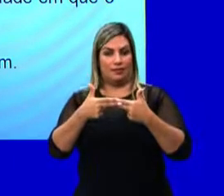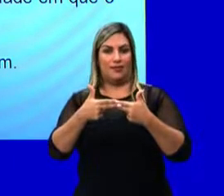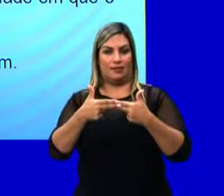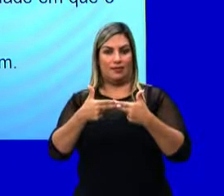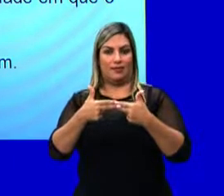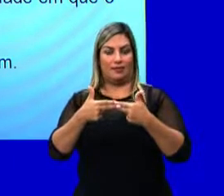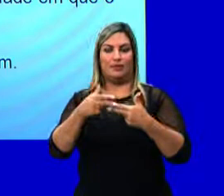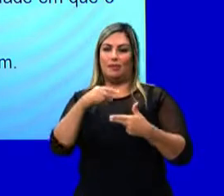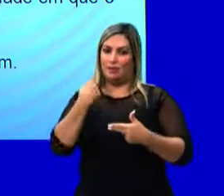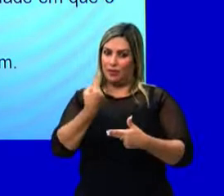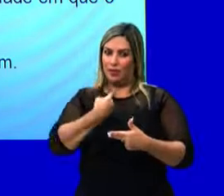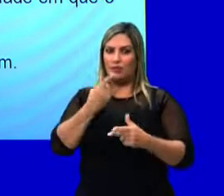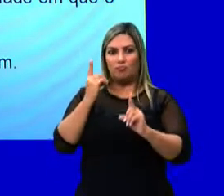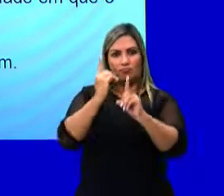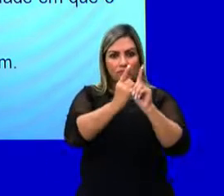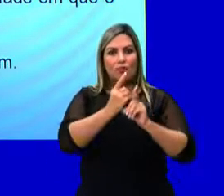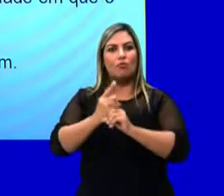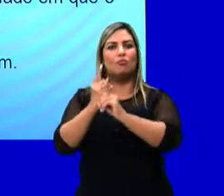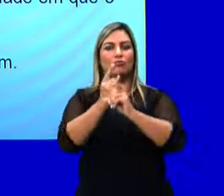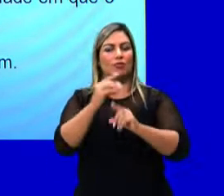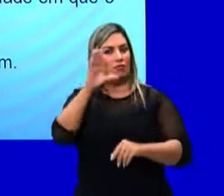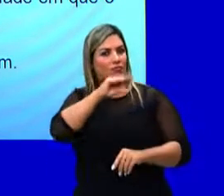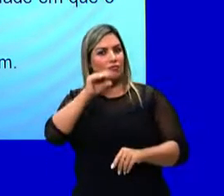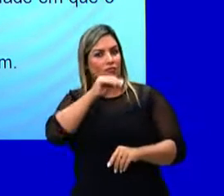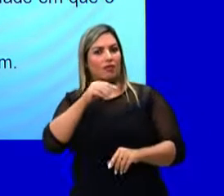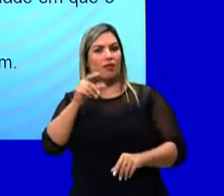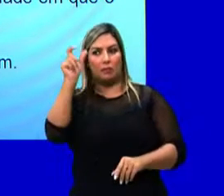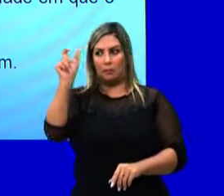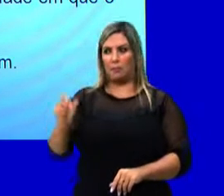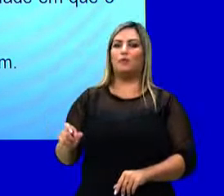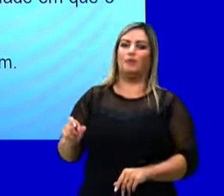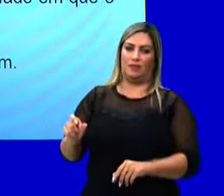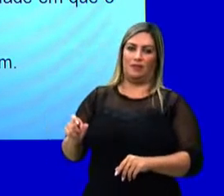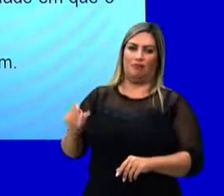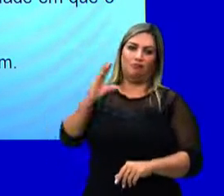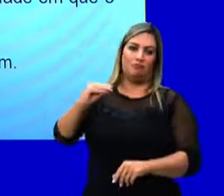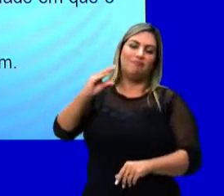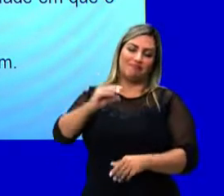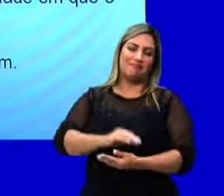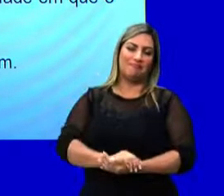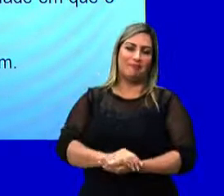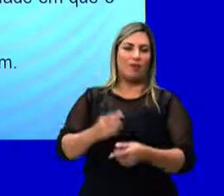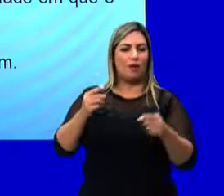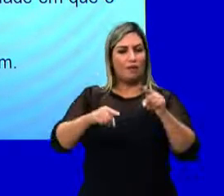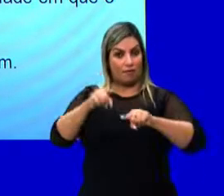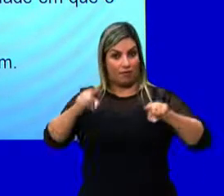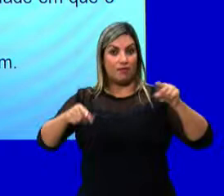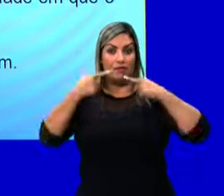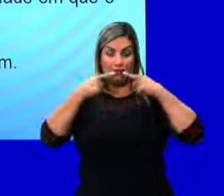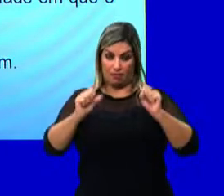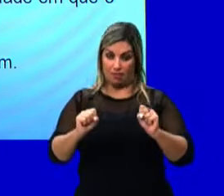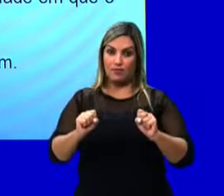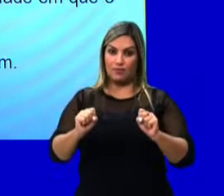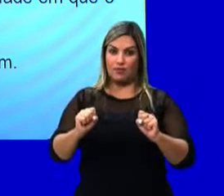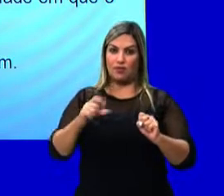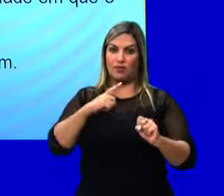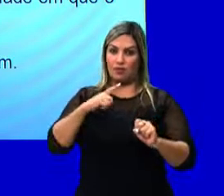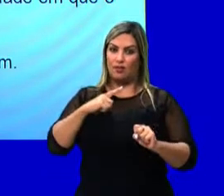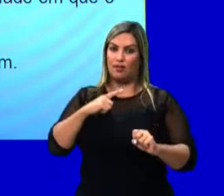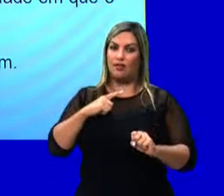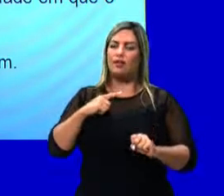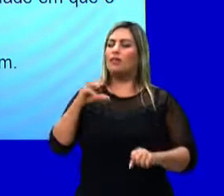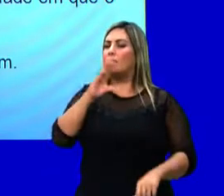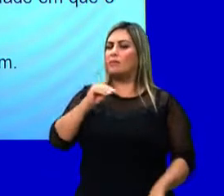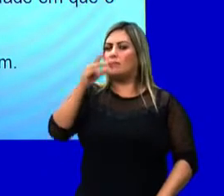aqui, né, para a gente identificar a fala desse nosso personagem. Então, observando a variedade linguística de que se vale